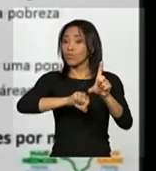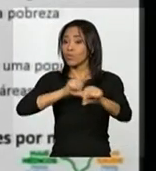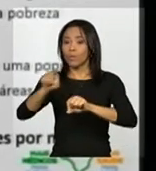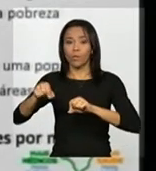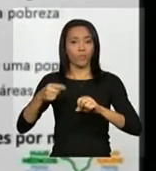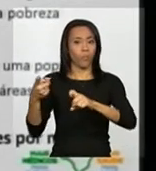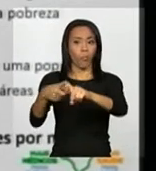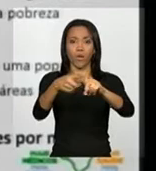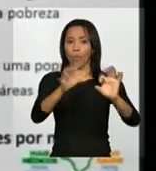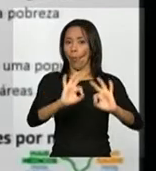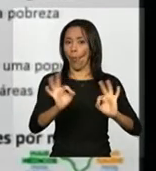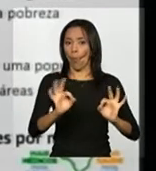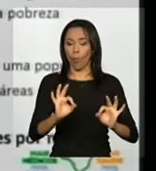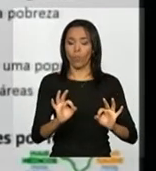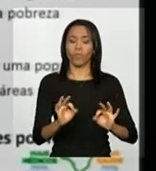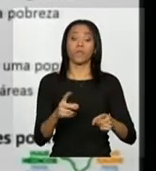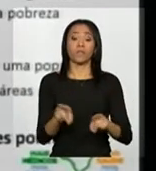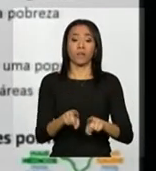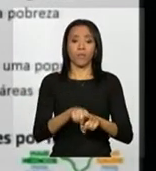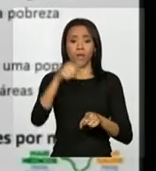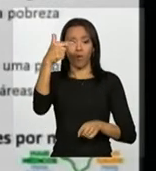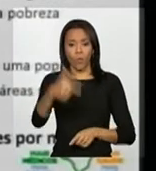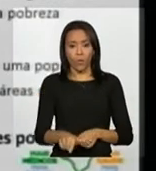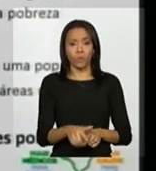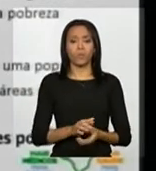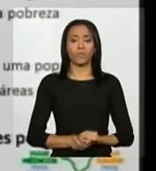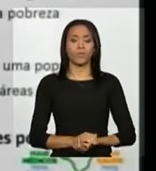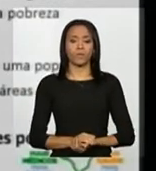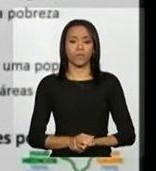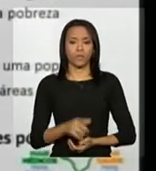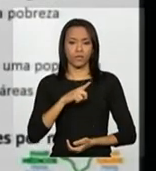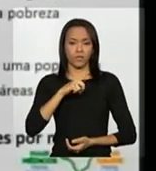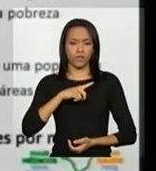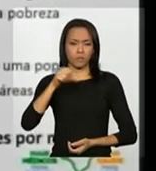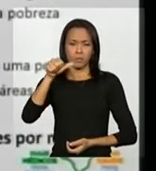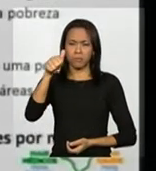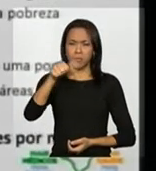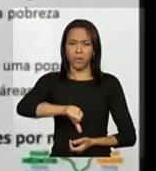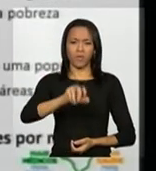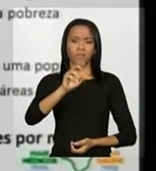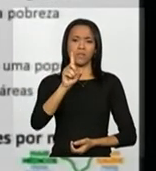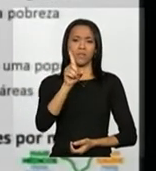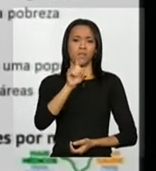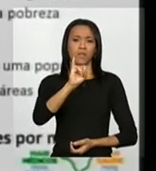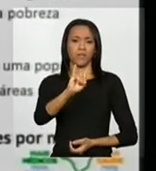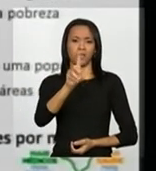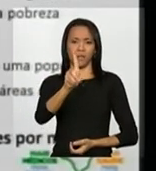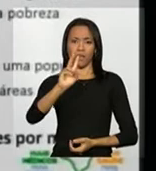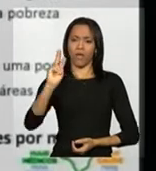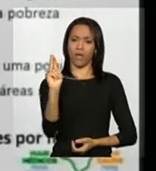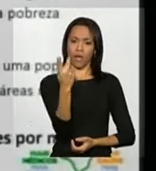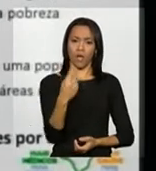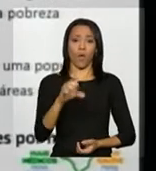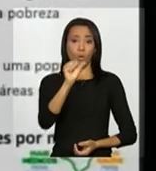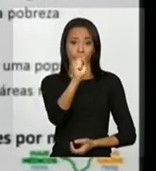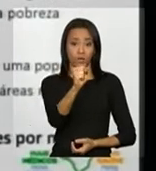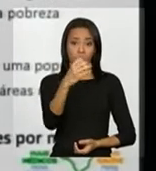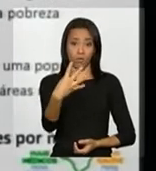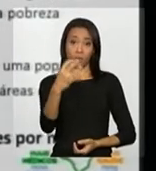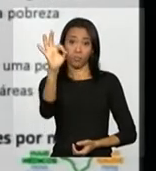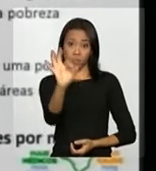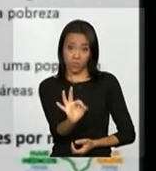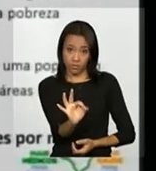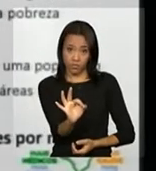68 dos Municípios apresentam os piores IDH do Brasil 84%